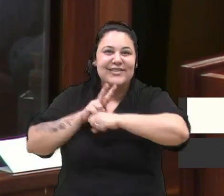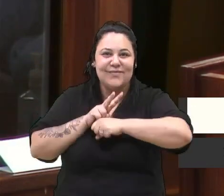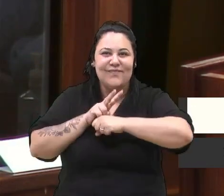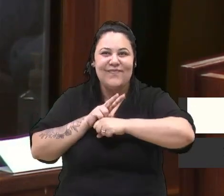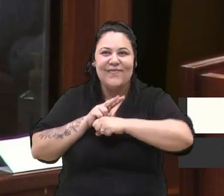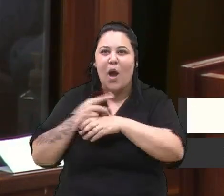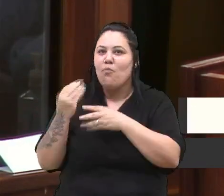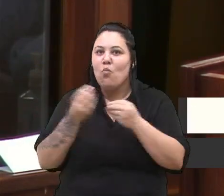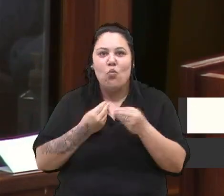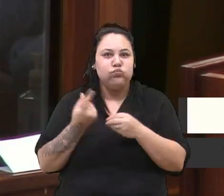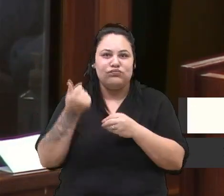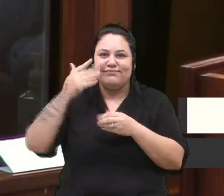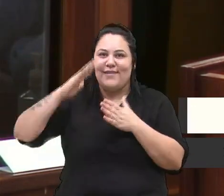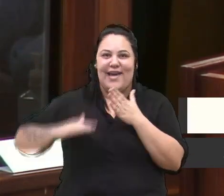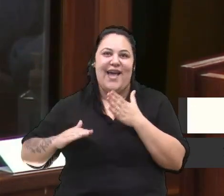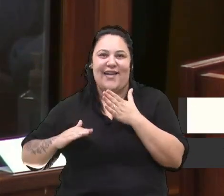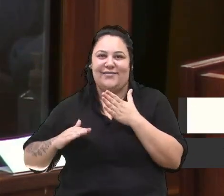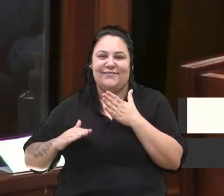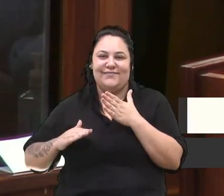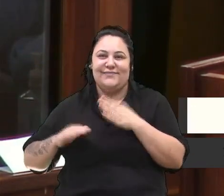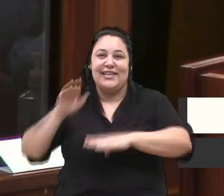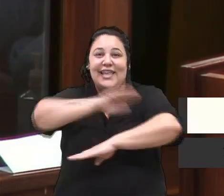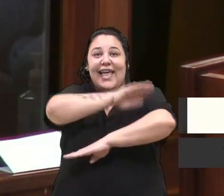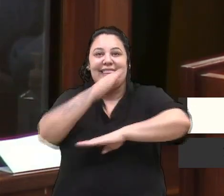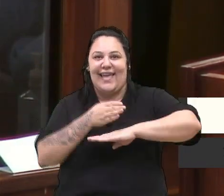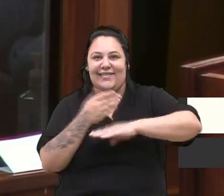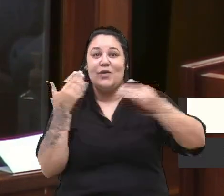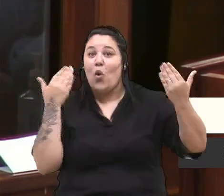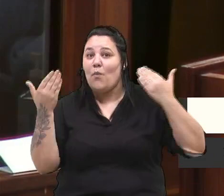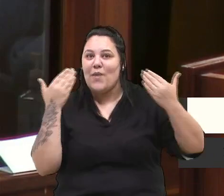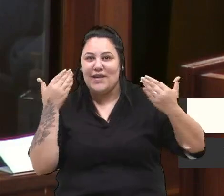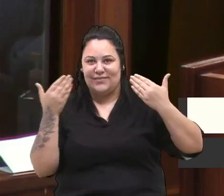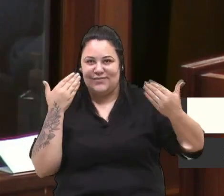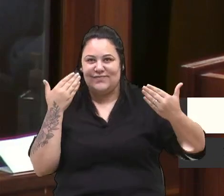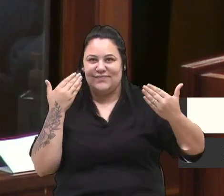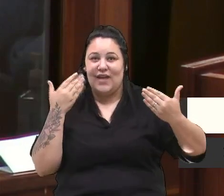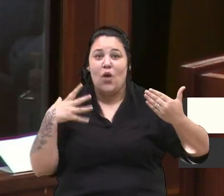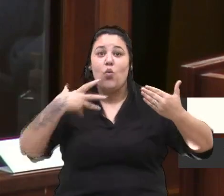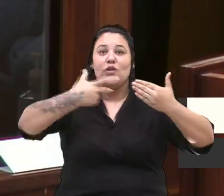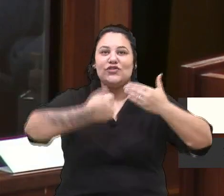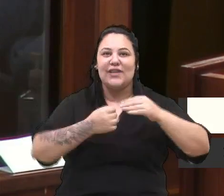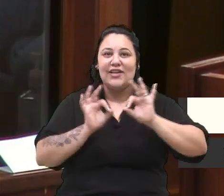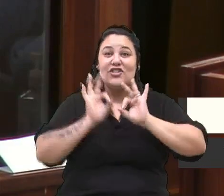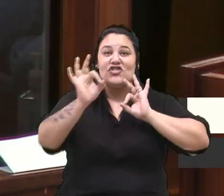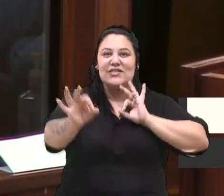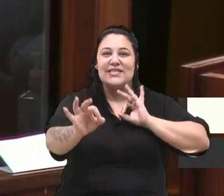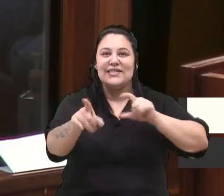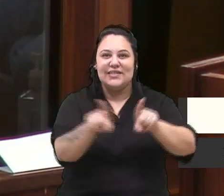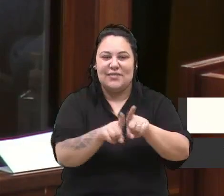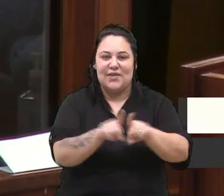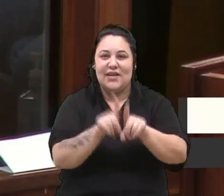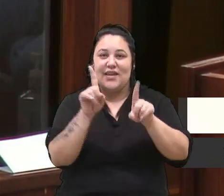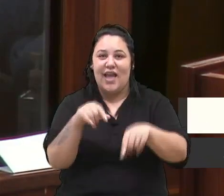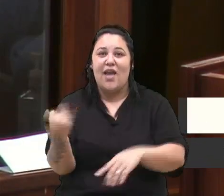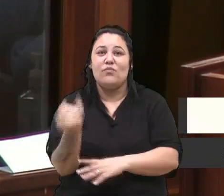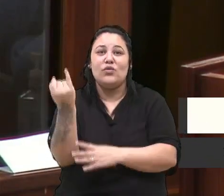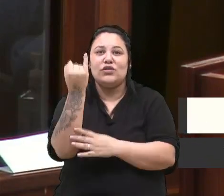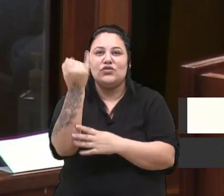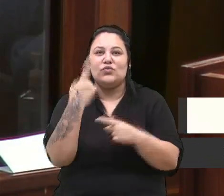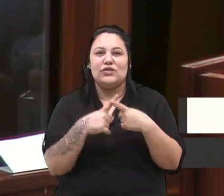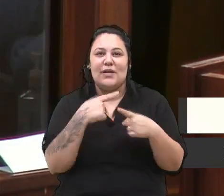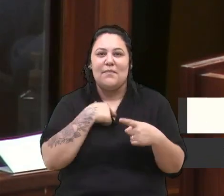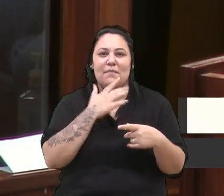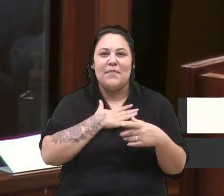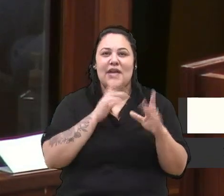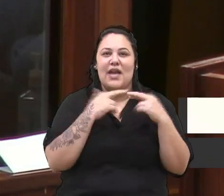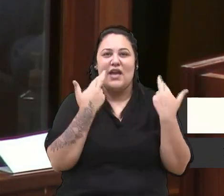mais barato do que as telas de cobertura. E isso é muito importante também na questão que as minhas reuniões que eu tenho com